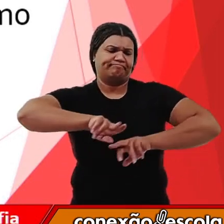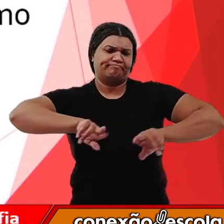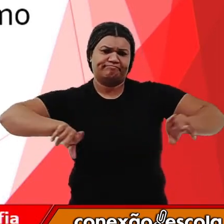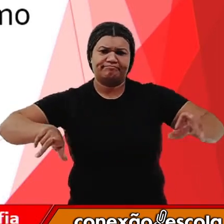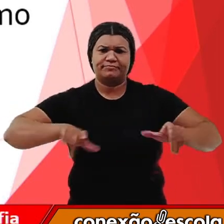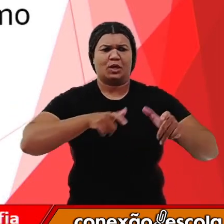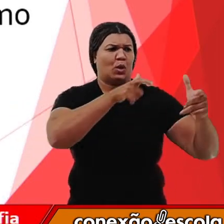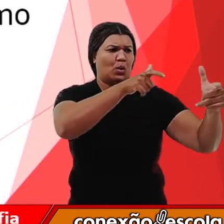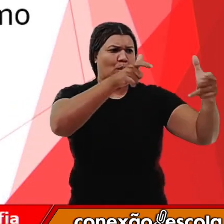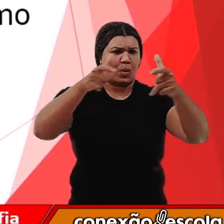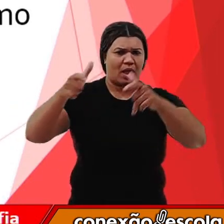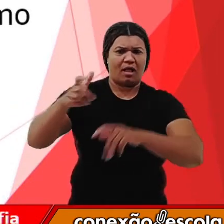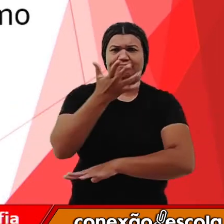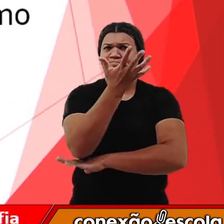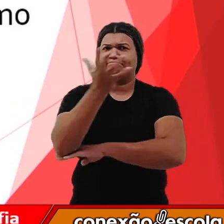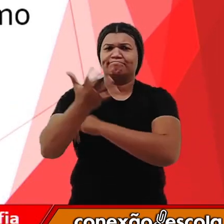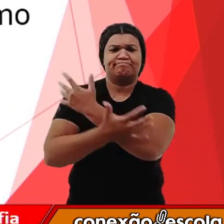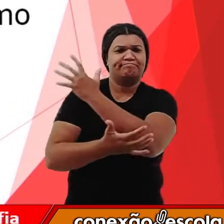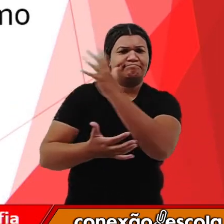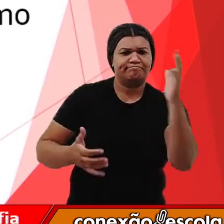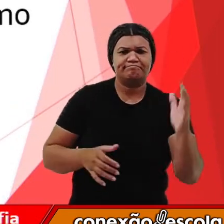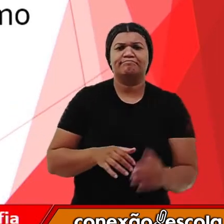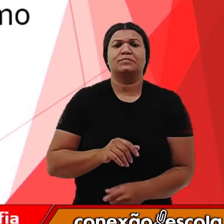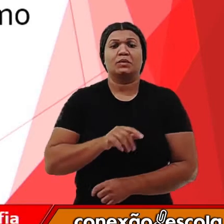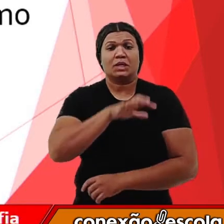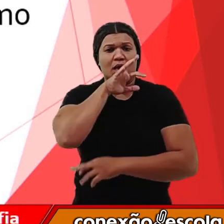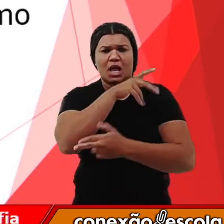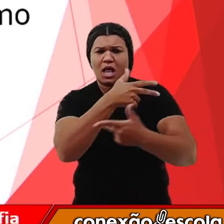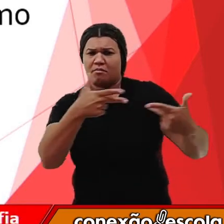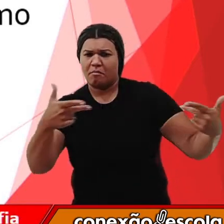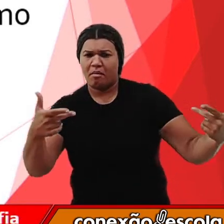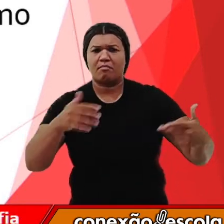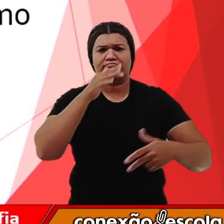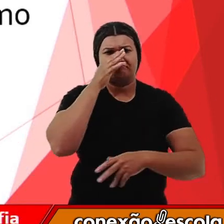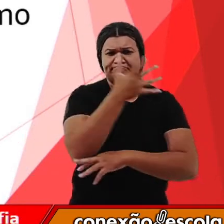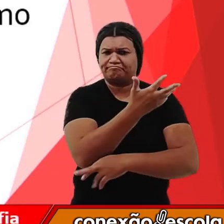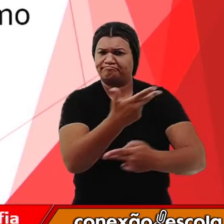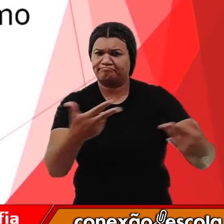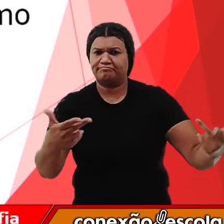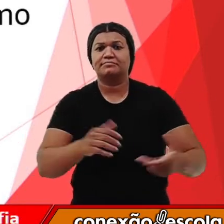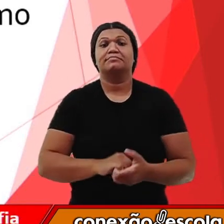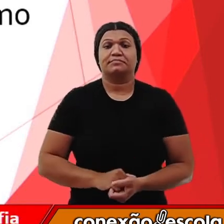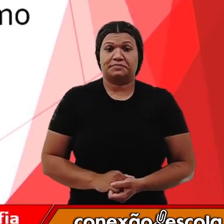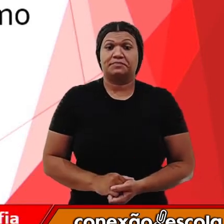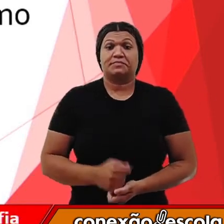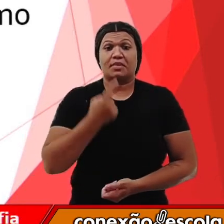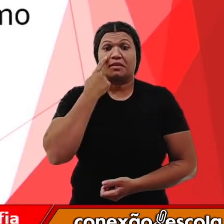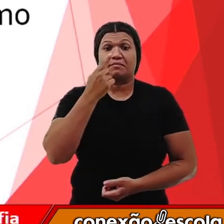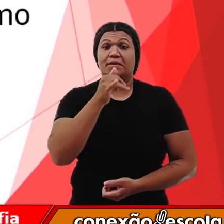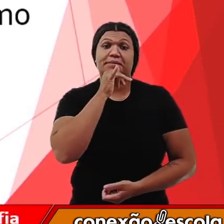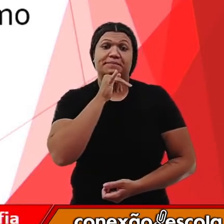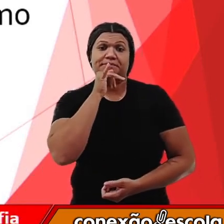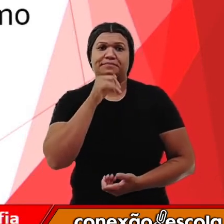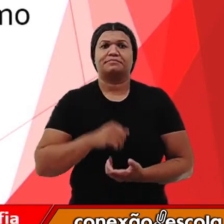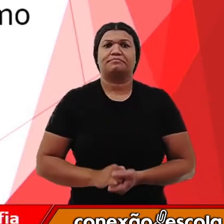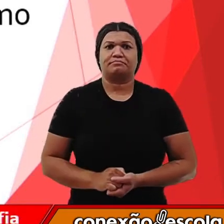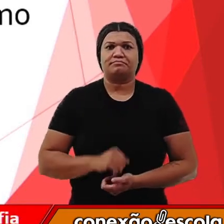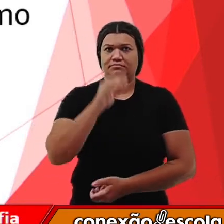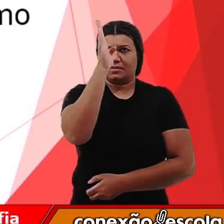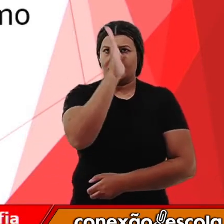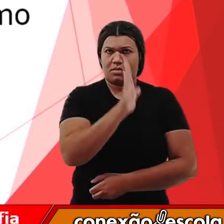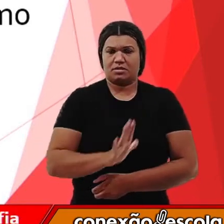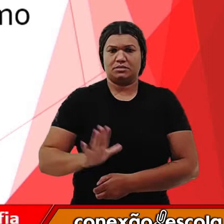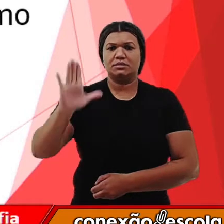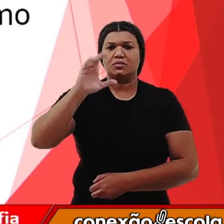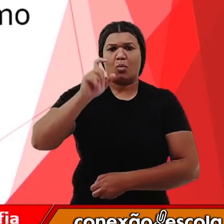paisagens, fauna, flora, enfim. É mais ou menos assim. O Brasil é o